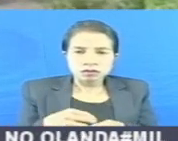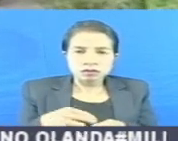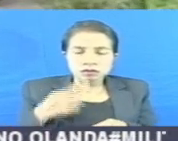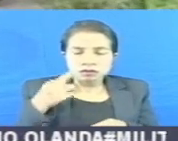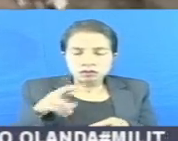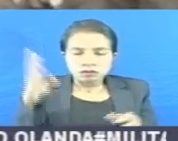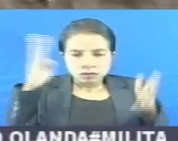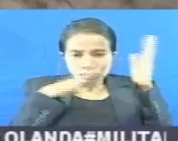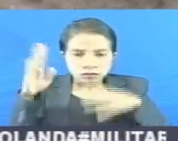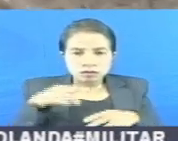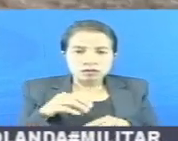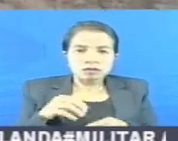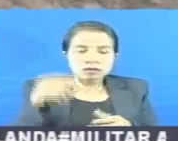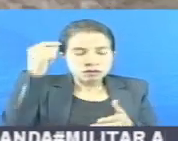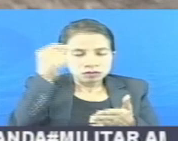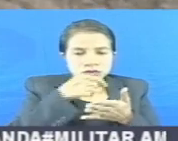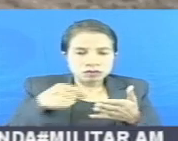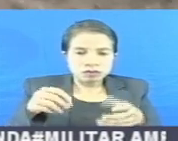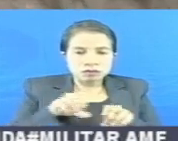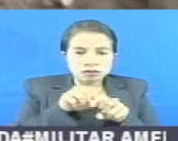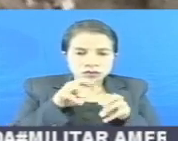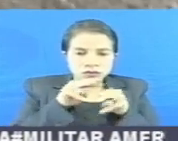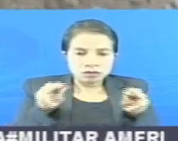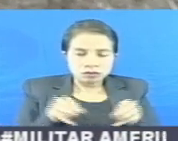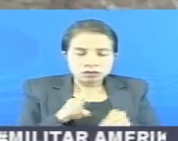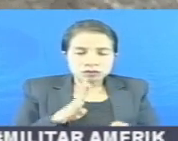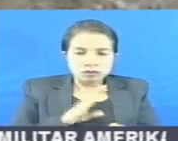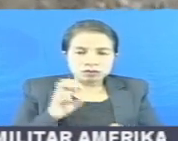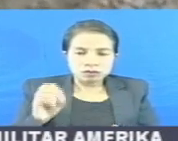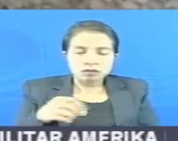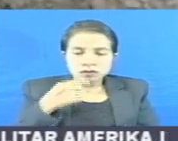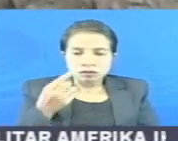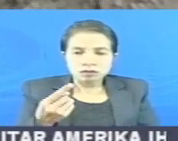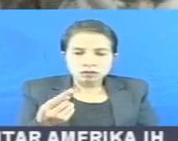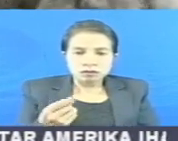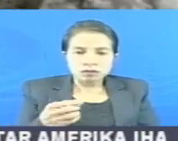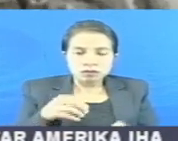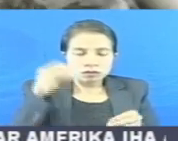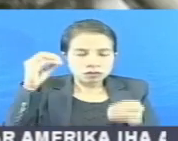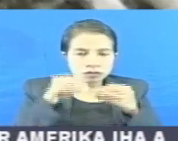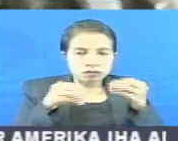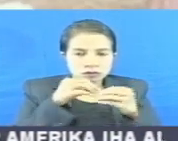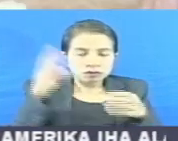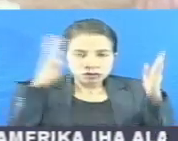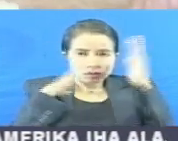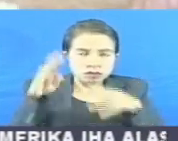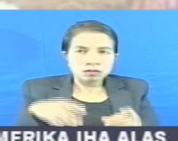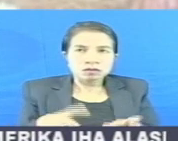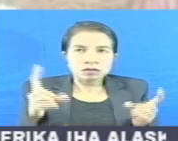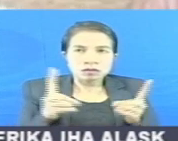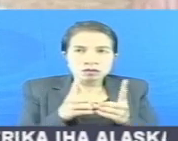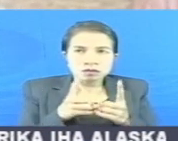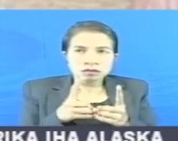preocupação ne secretário autoridade município Bobonaro Juílo Carvalho Cairo reconhece quando ba assunto ne. Acontecimento